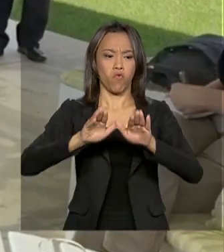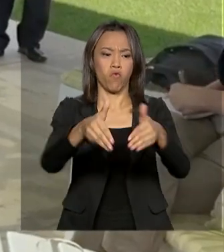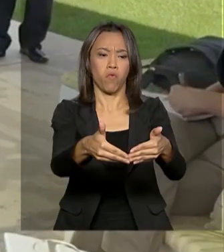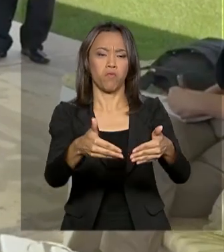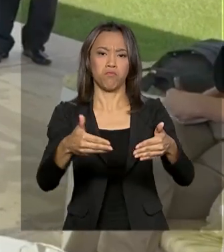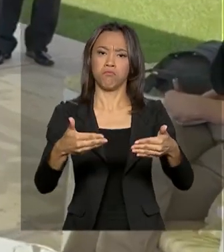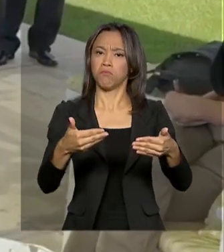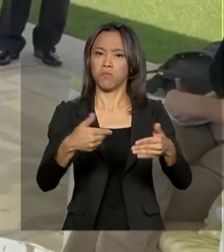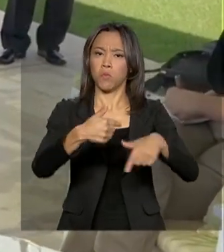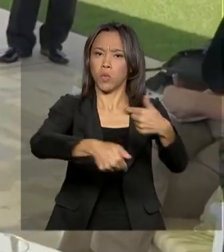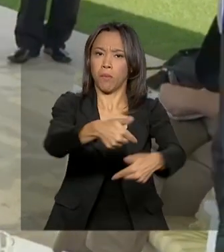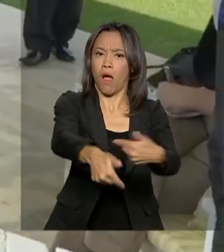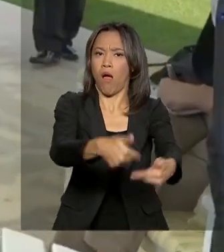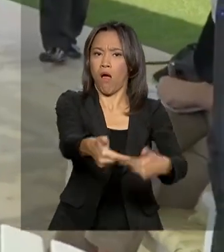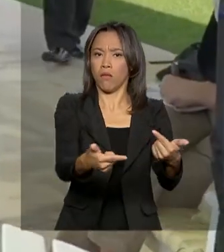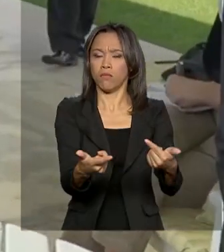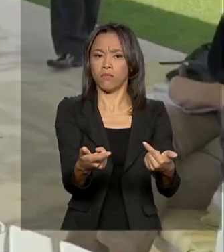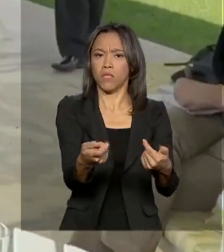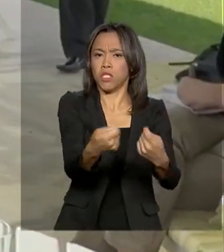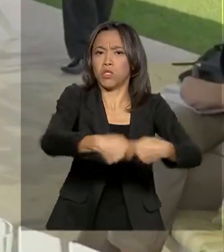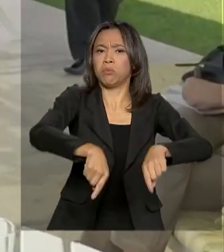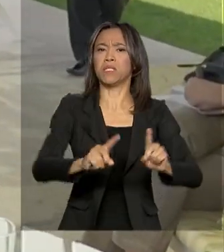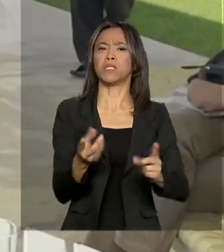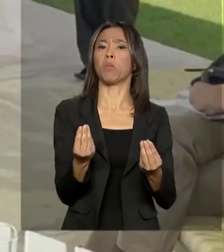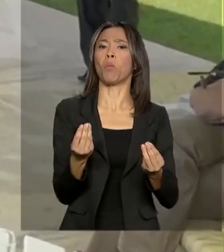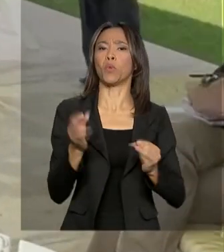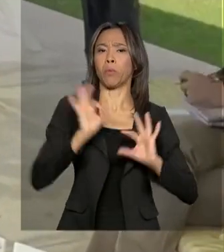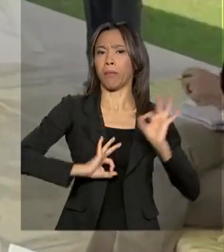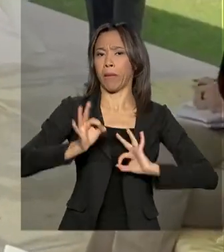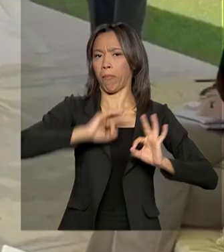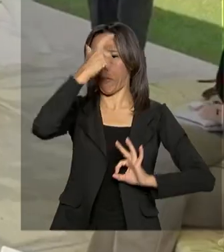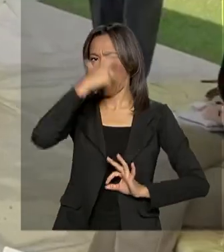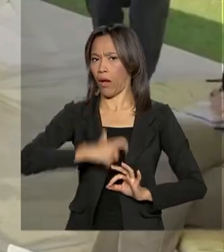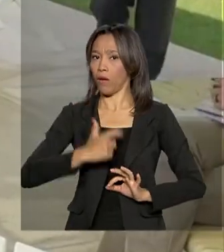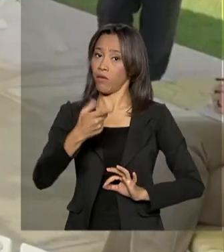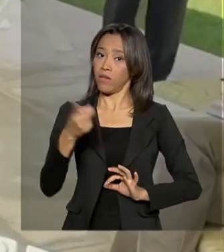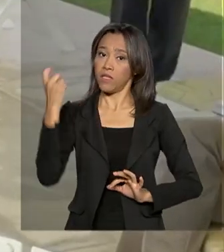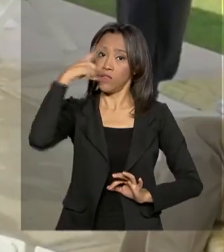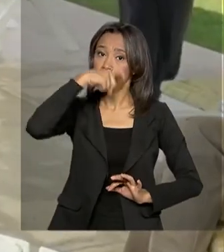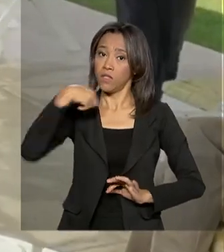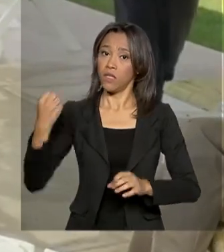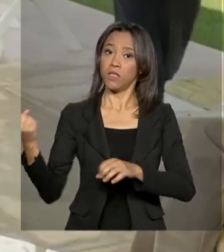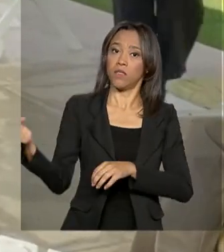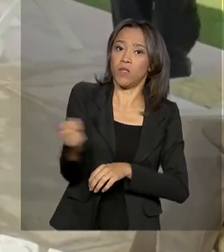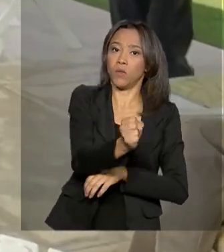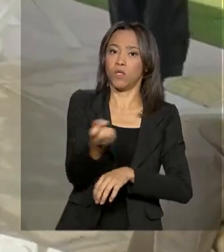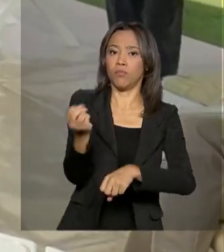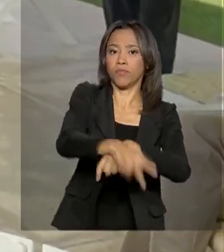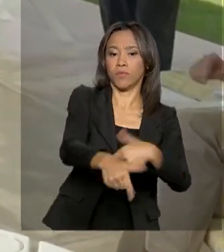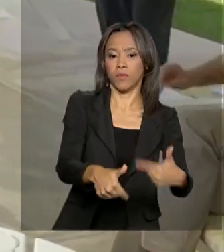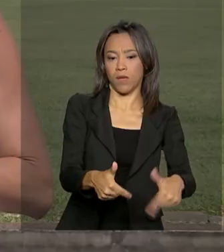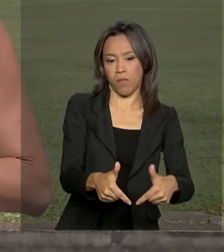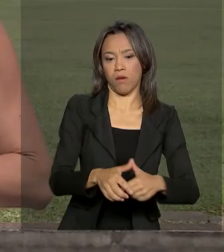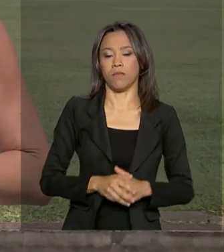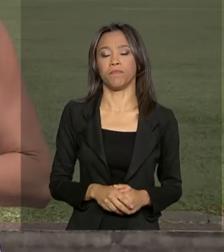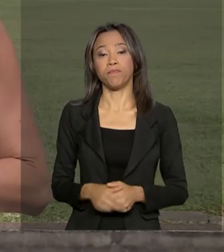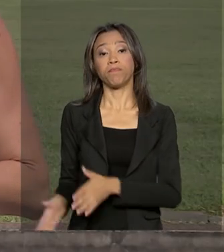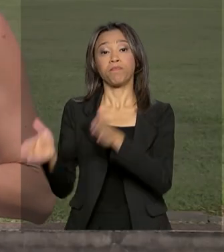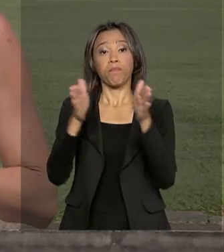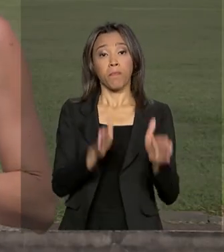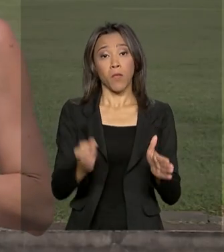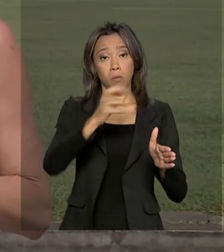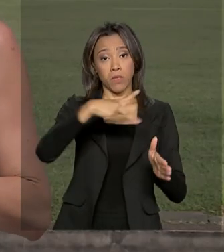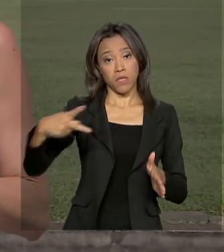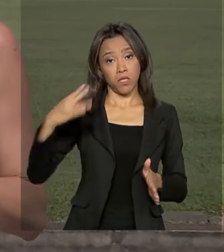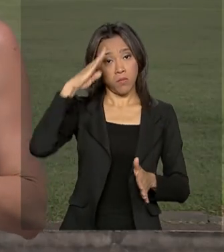que não exige muito preparo. Ele tem mais dificuldade para inserir no mercado de trabalho. Enorme dificuldade. O presidente